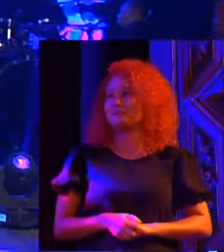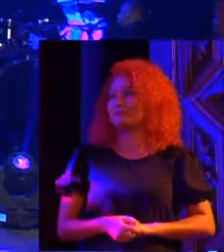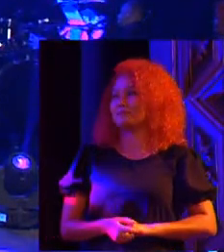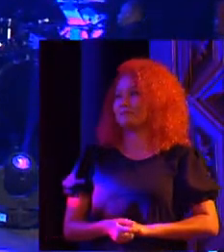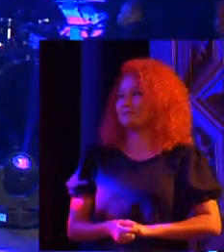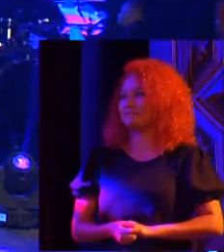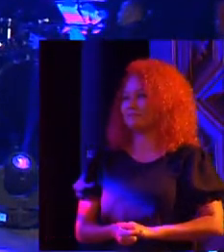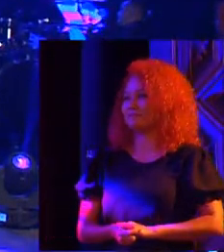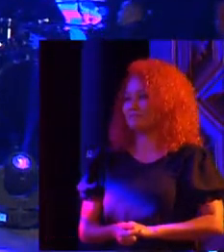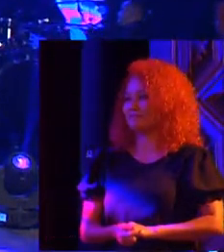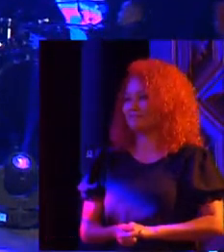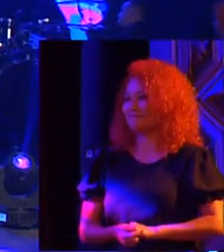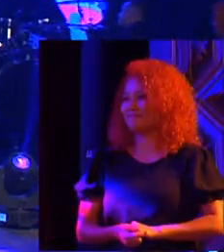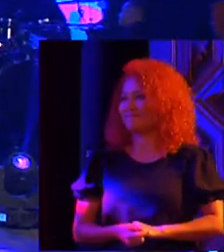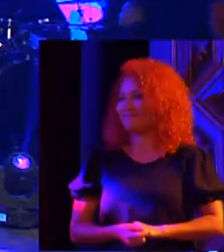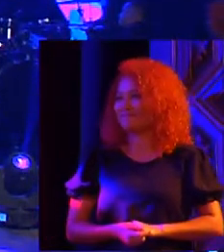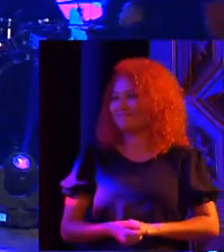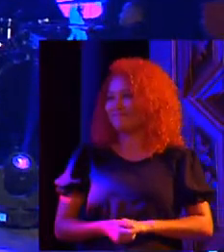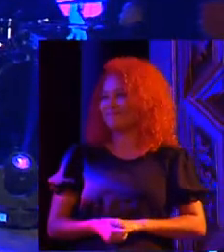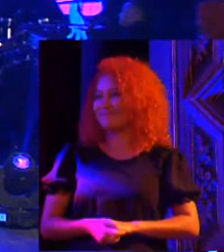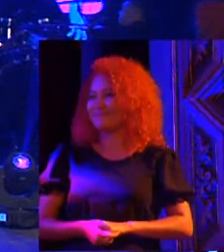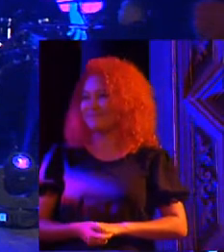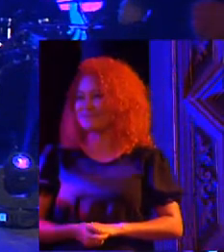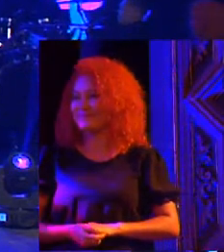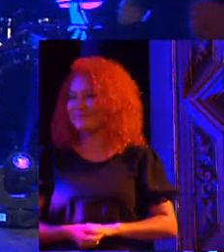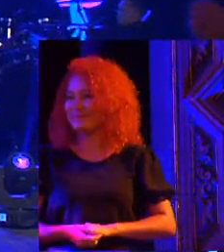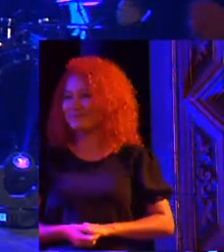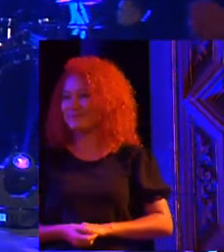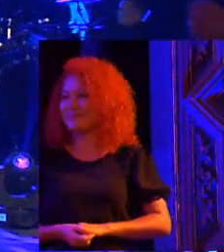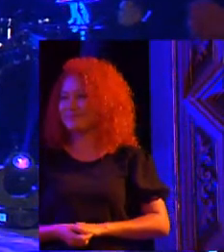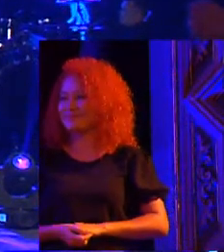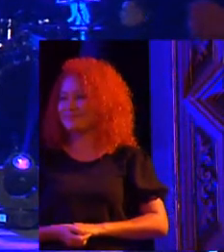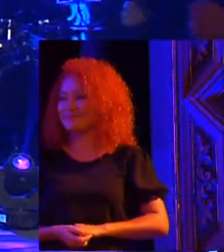Desculpe, Carlinha, o seu discurso. Vamos...